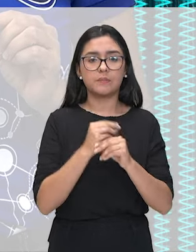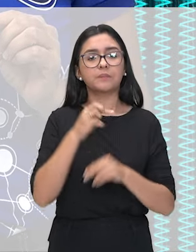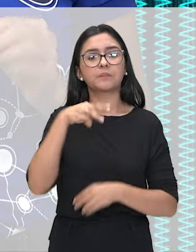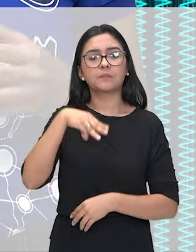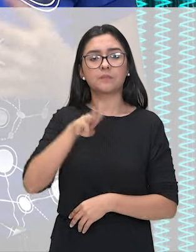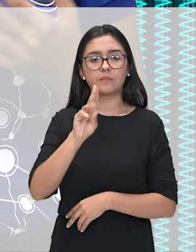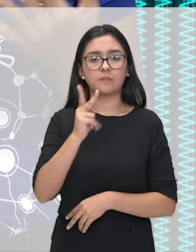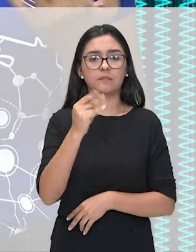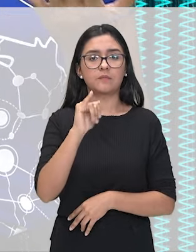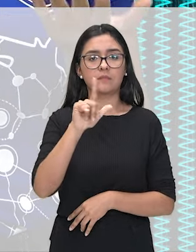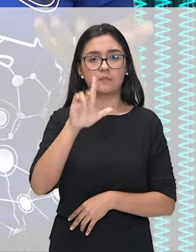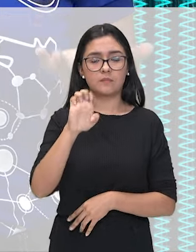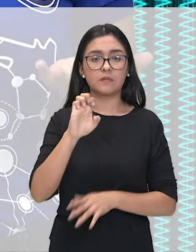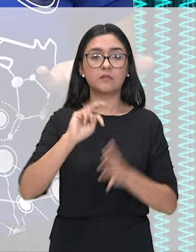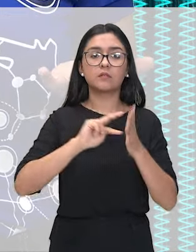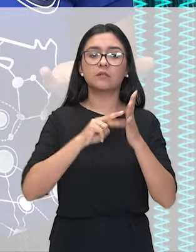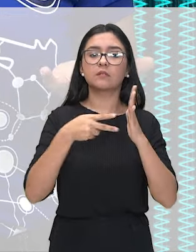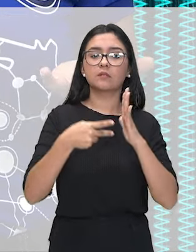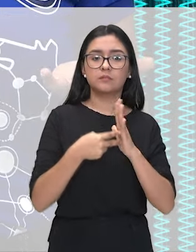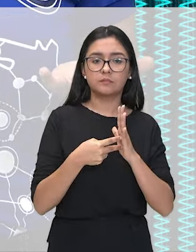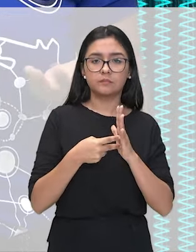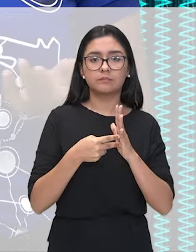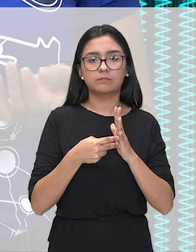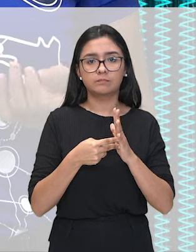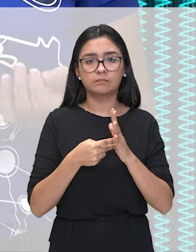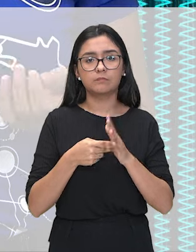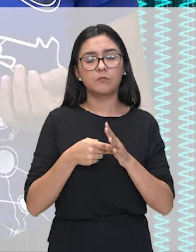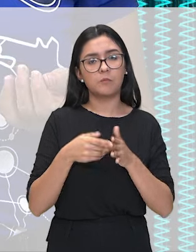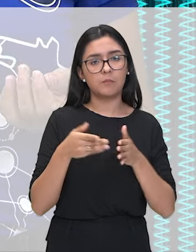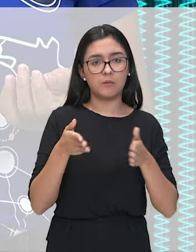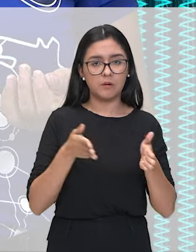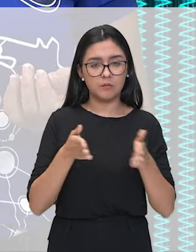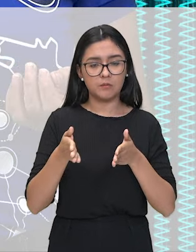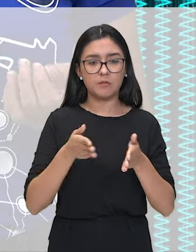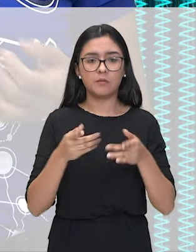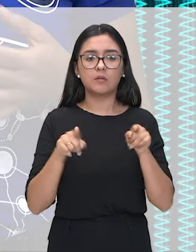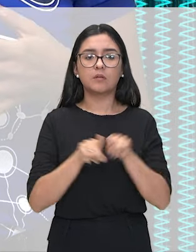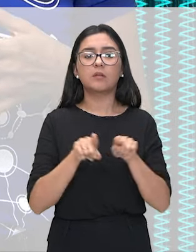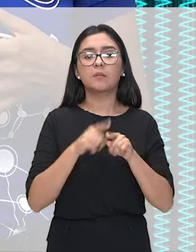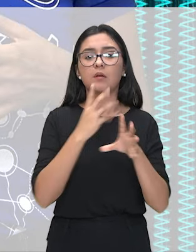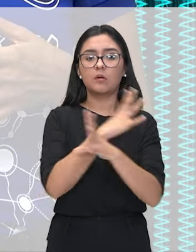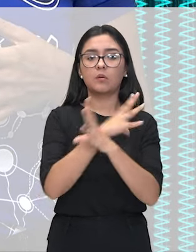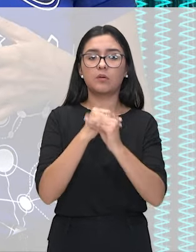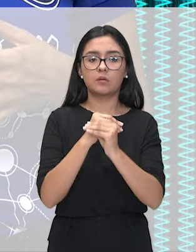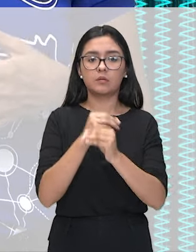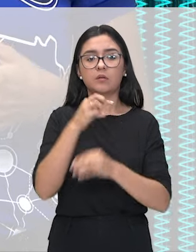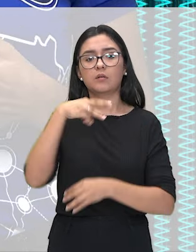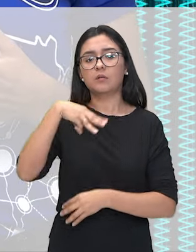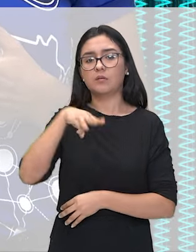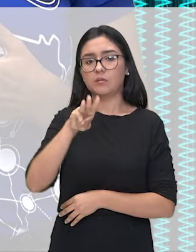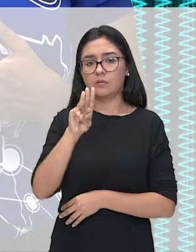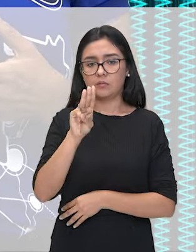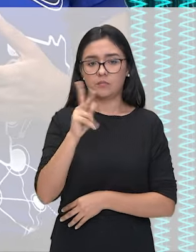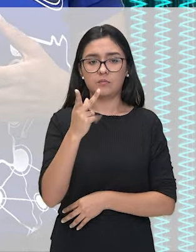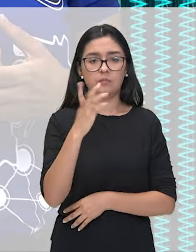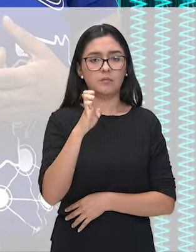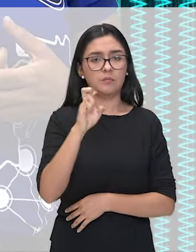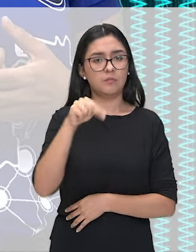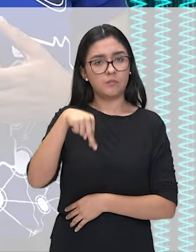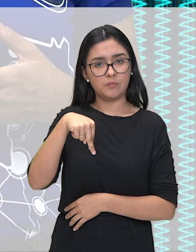while que significa enquanto ou a conjunção when que